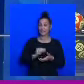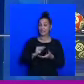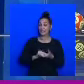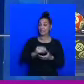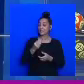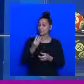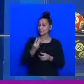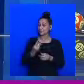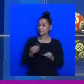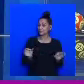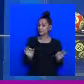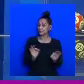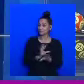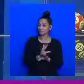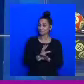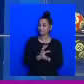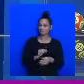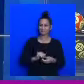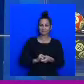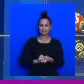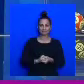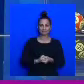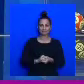Ainda faltam 3 números.